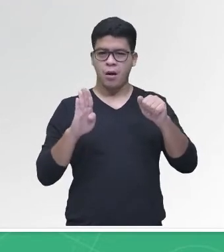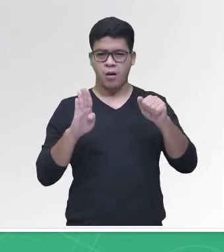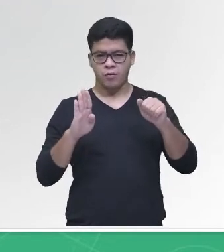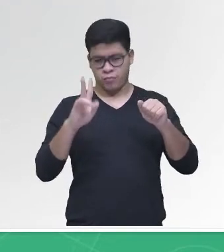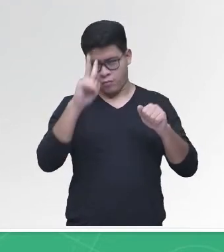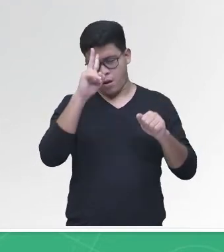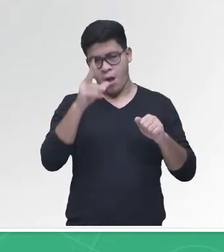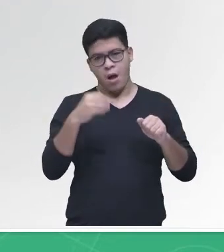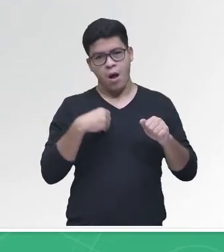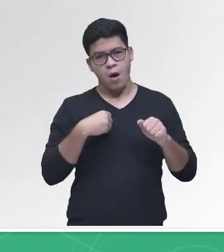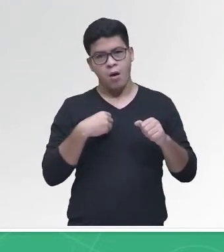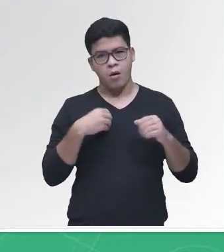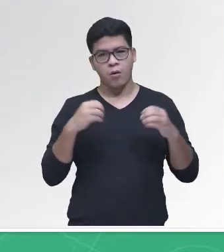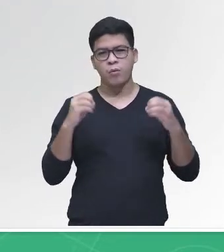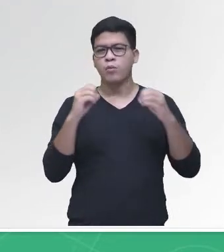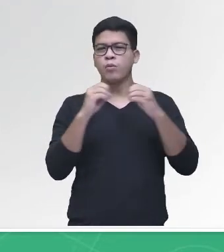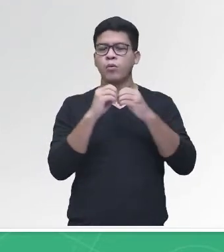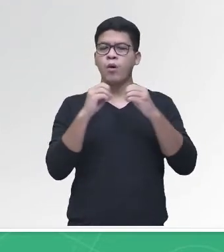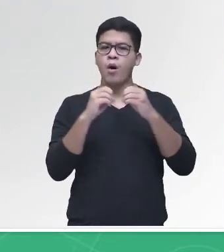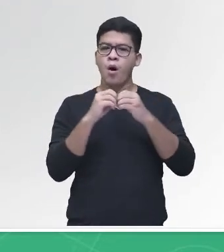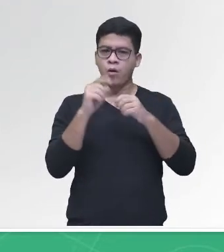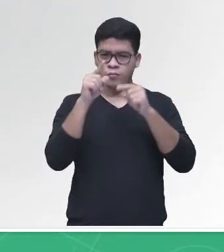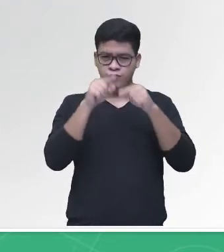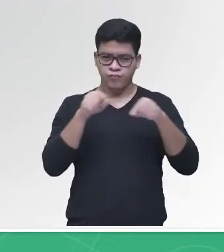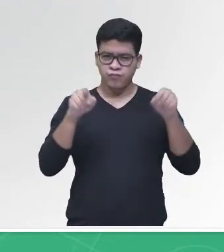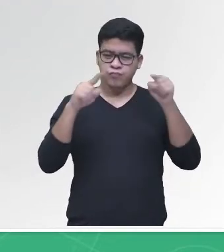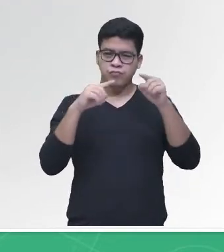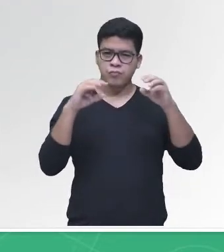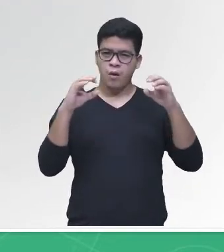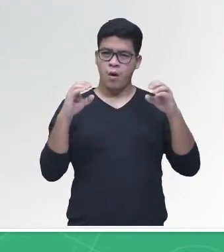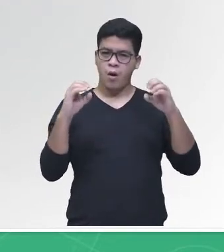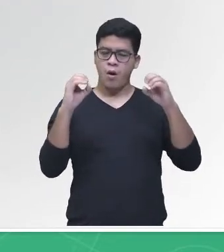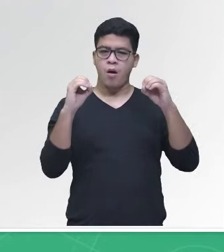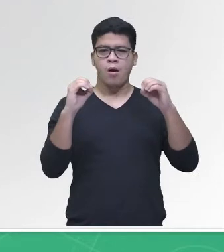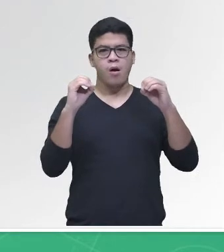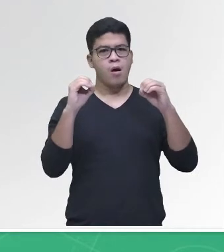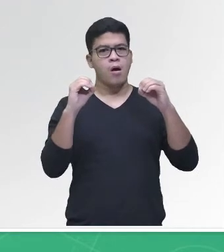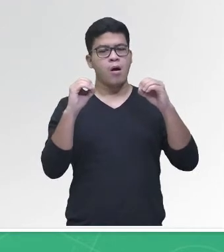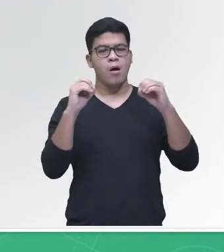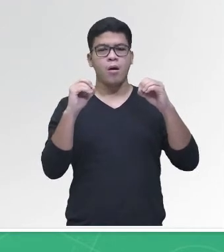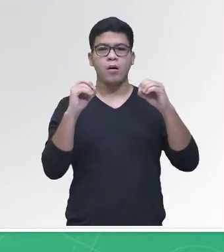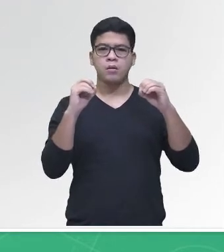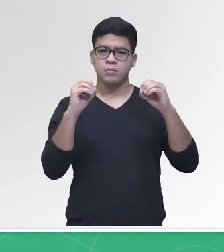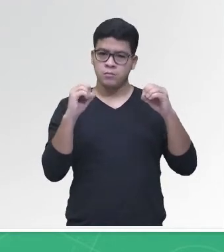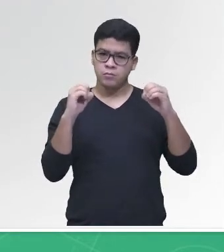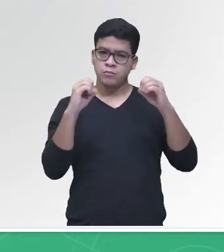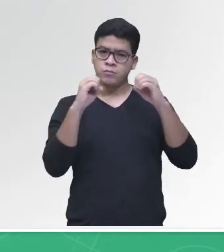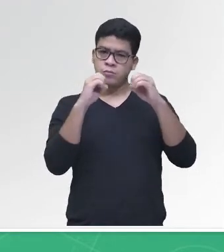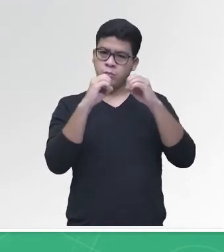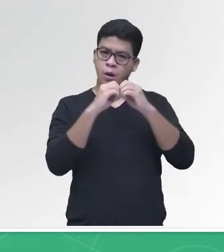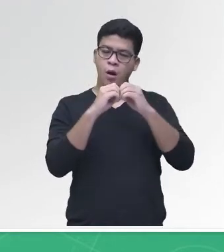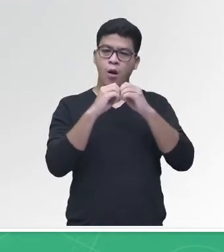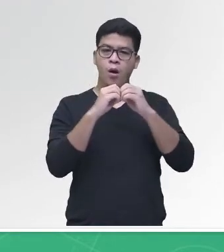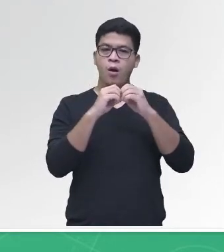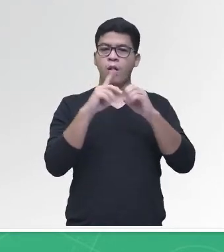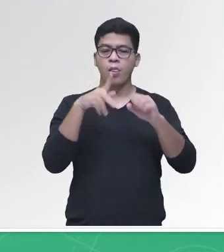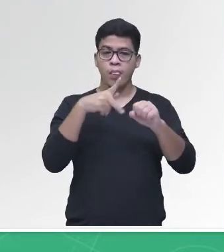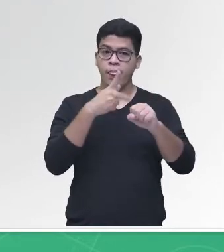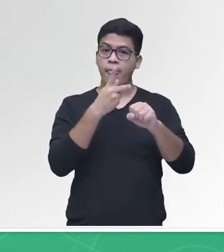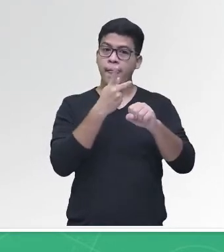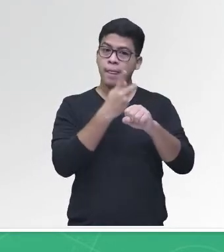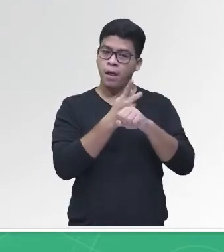forma geométrica, eu vou determinar a carga final dos corpos por